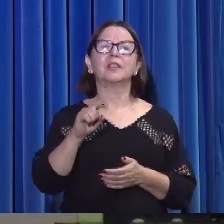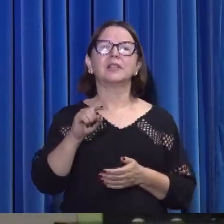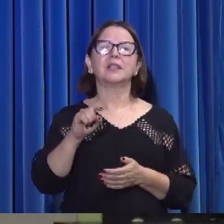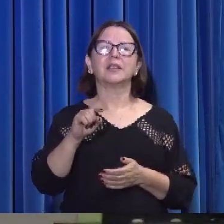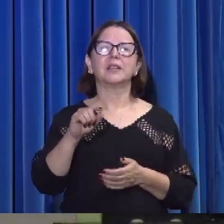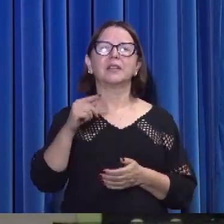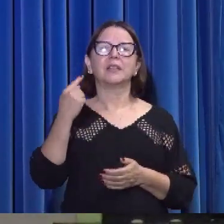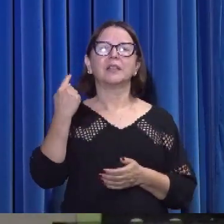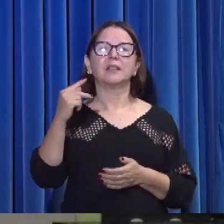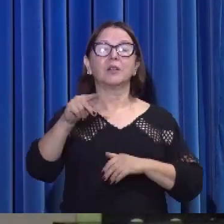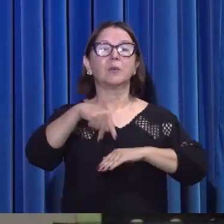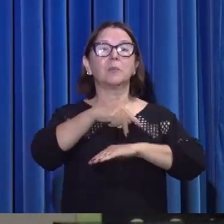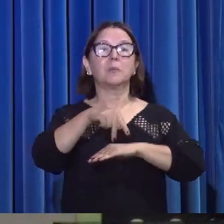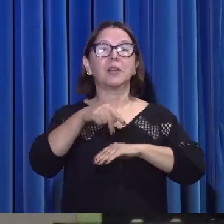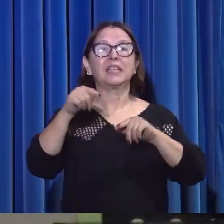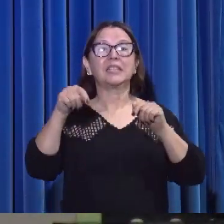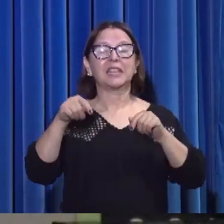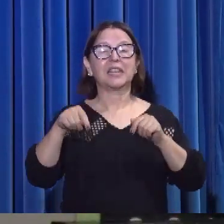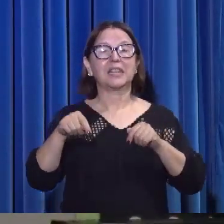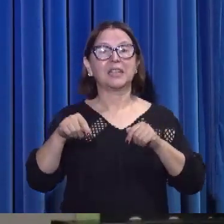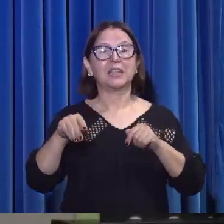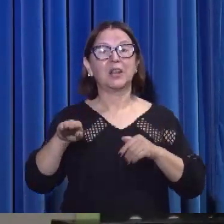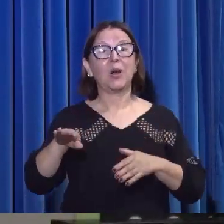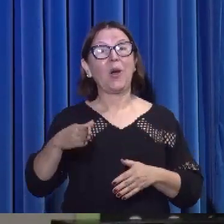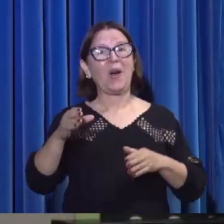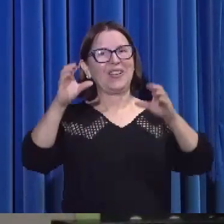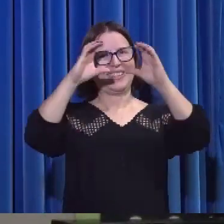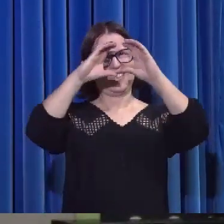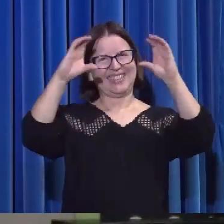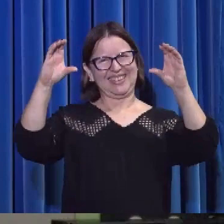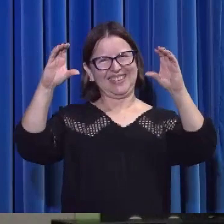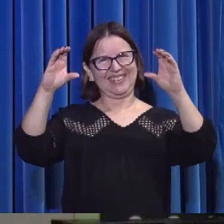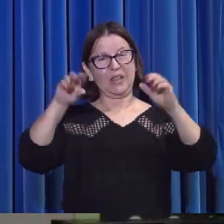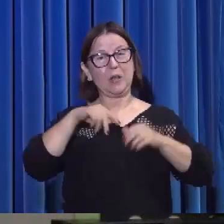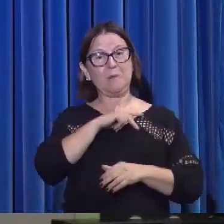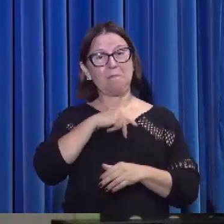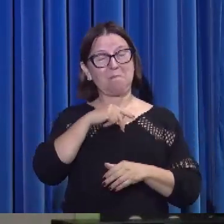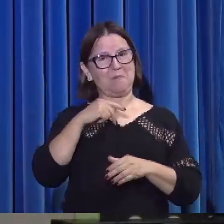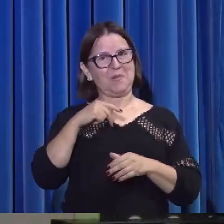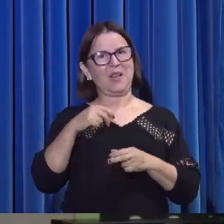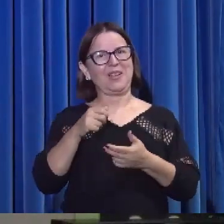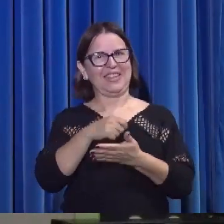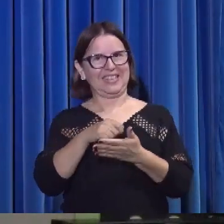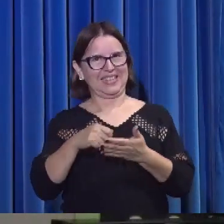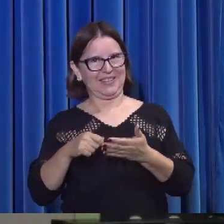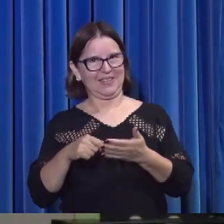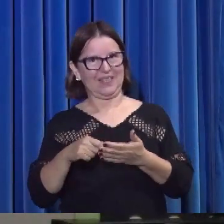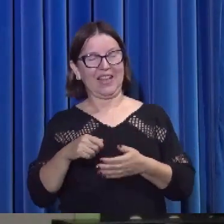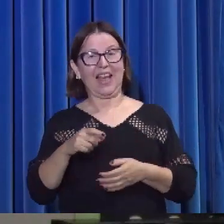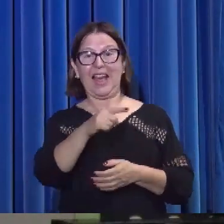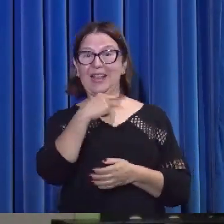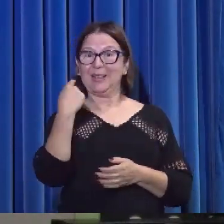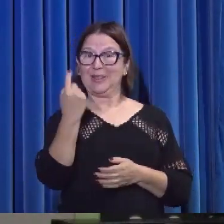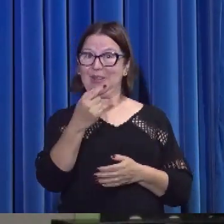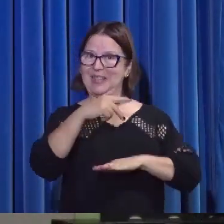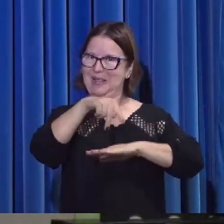céus? E Paulo vai dizer, a nossa pátria está nos céus, de onde aguardamos o